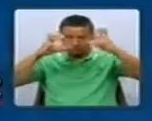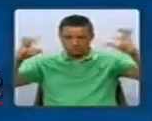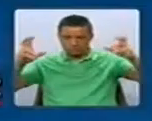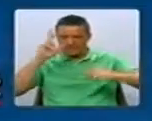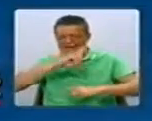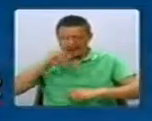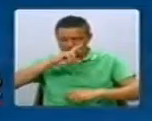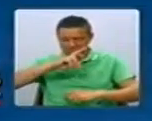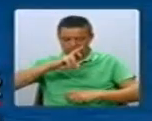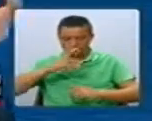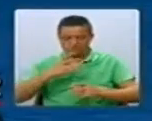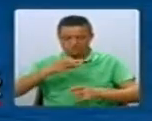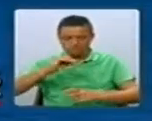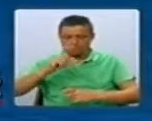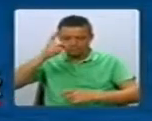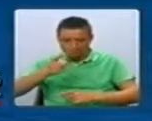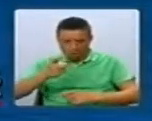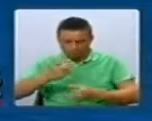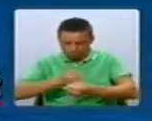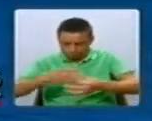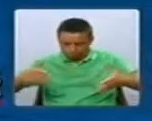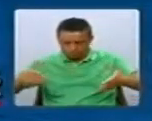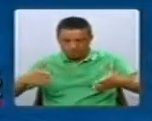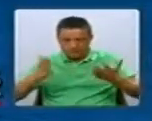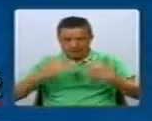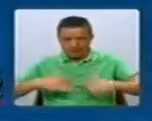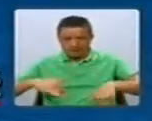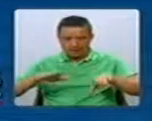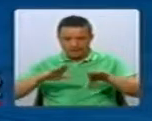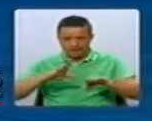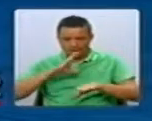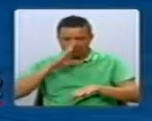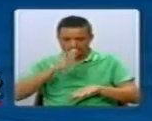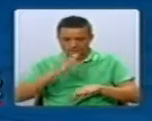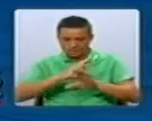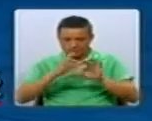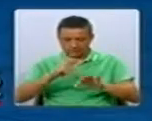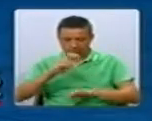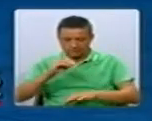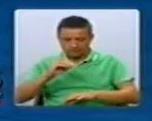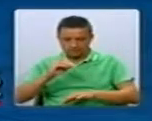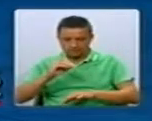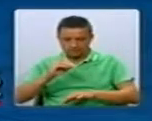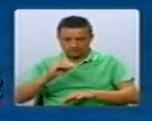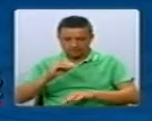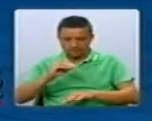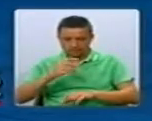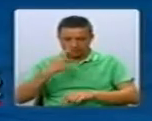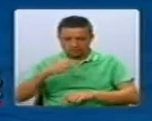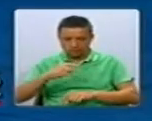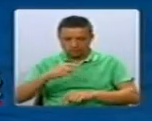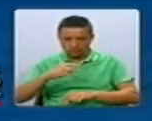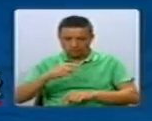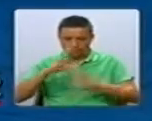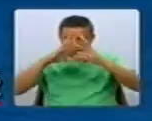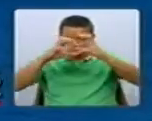em galáxias como a nossa têm uma forma de, imagina tu, panquecas. Então, o que eles encontraram nessas mais de 30 galáxias foi precisamente